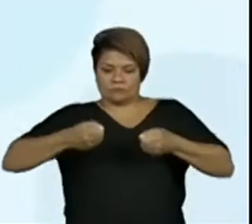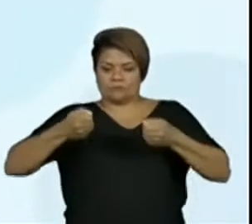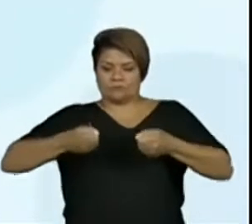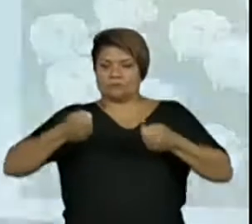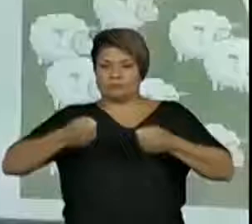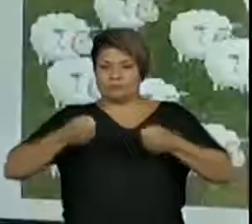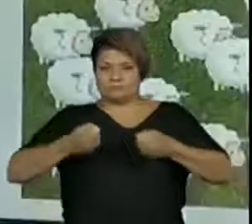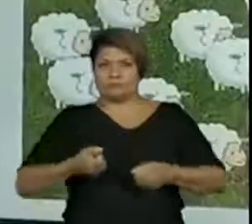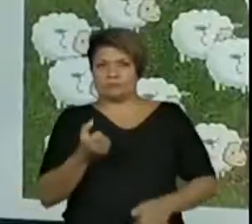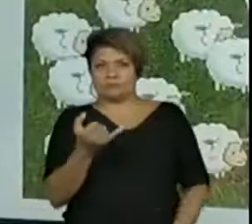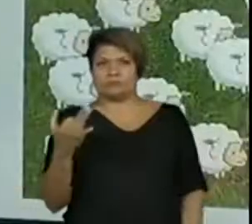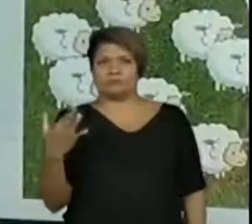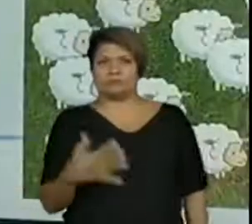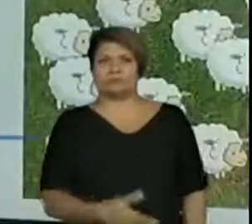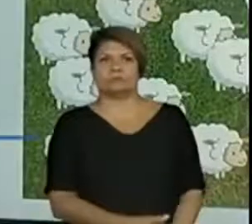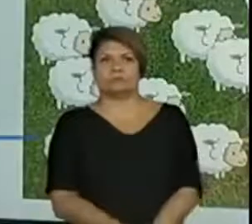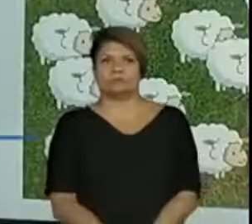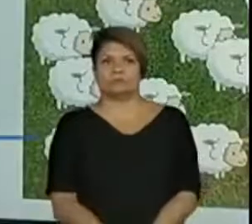para contagem.